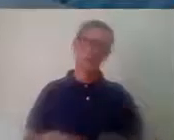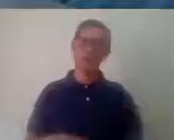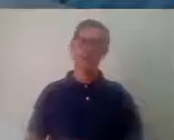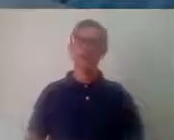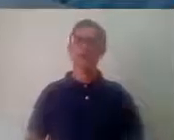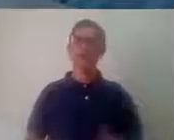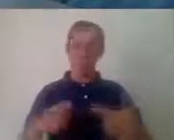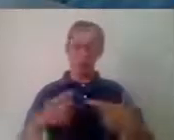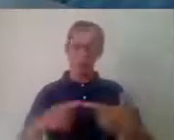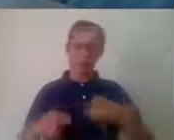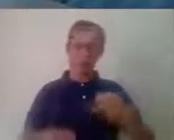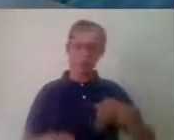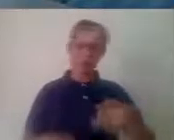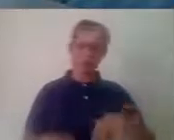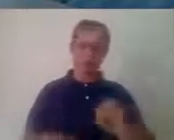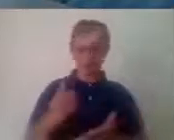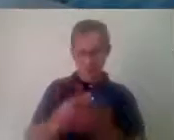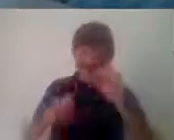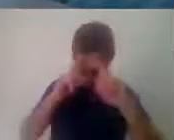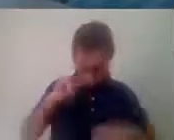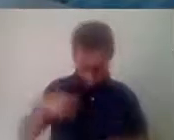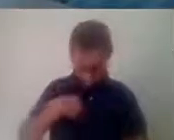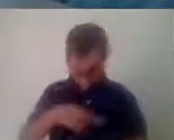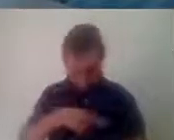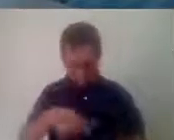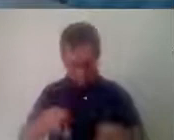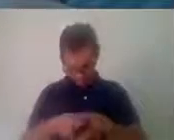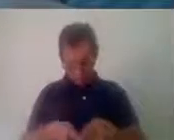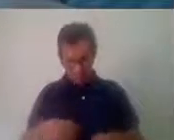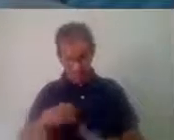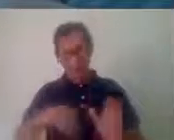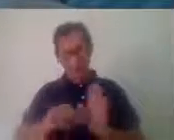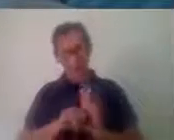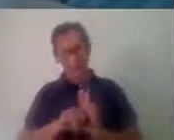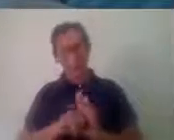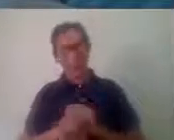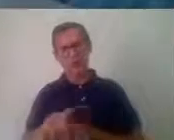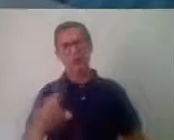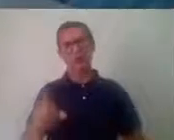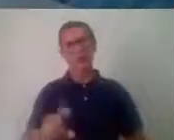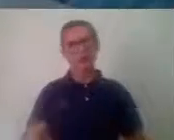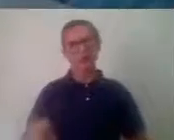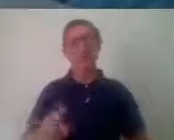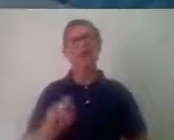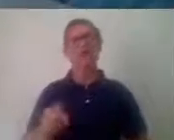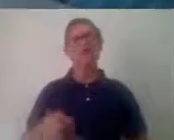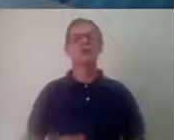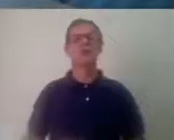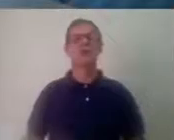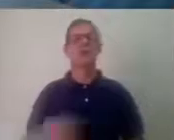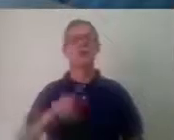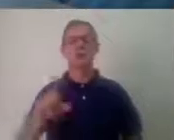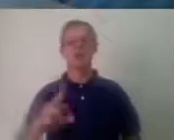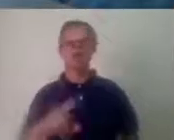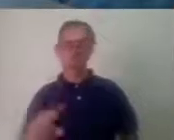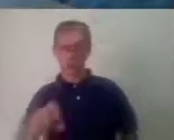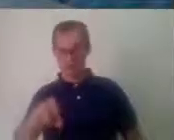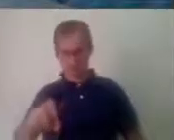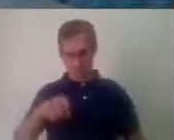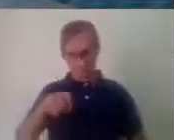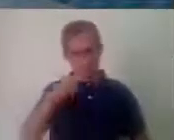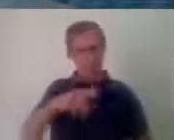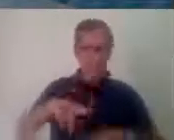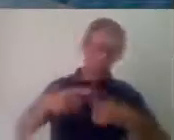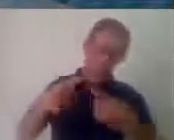ideia que nós vamos usar aqui? A mesma. Eu vou considerar quando eu estou integrando em relação a quê? Estou integrando em relação a x,